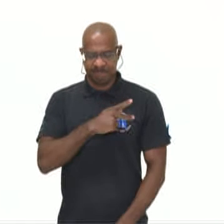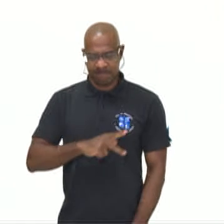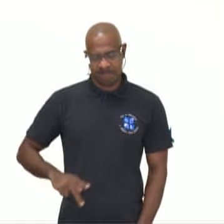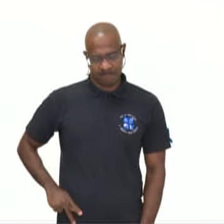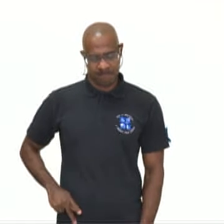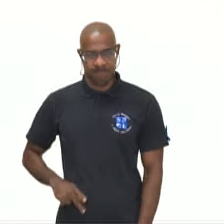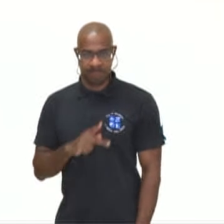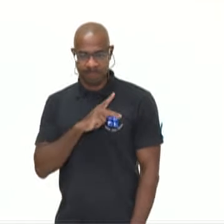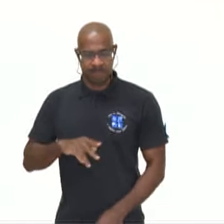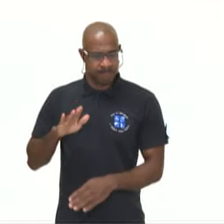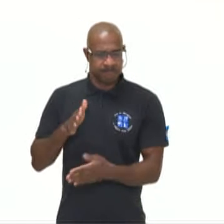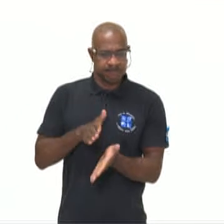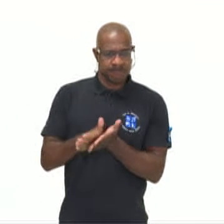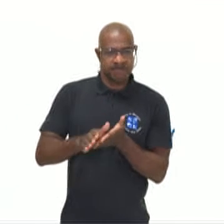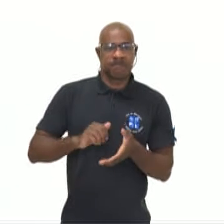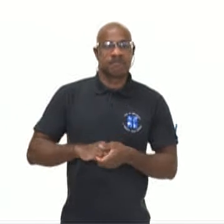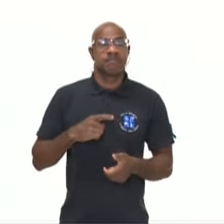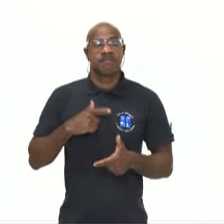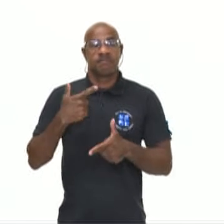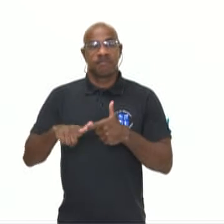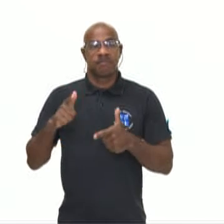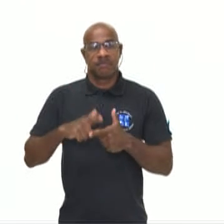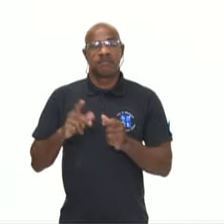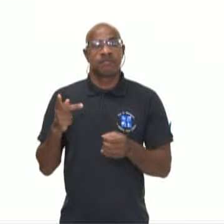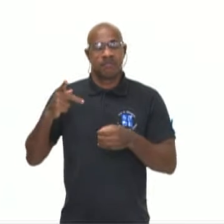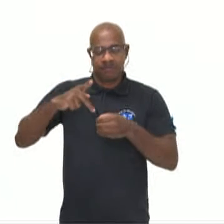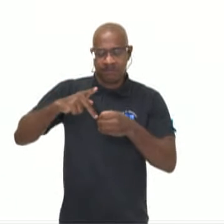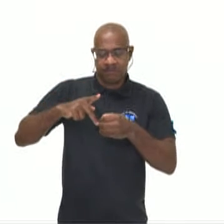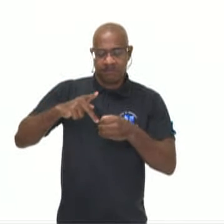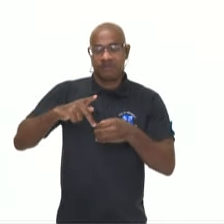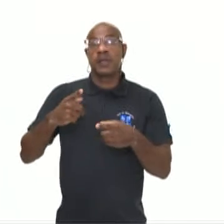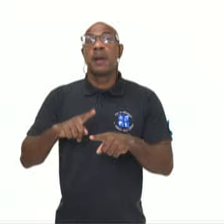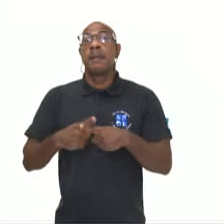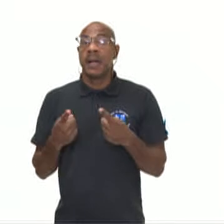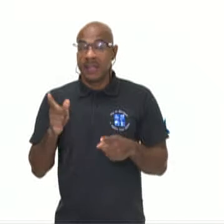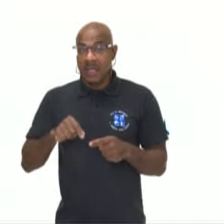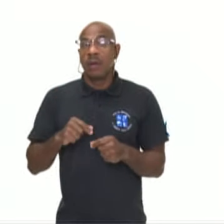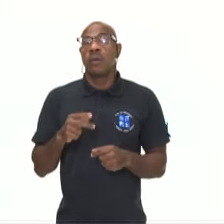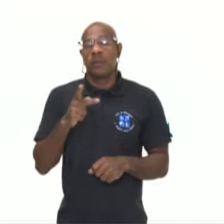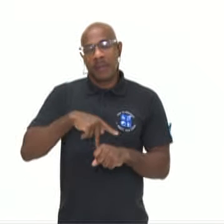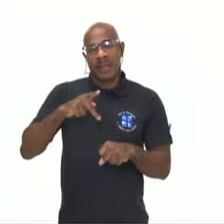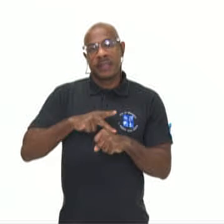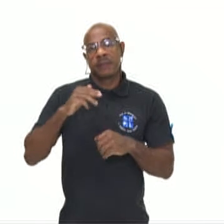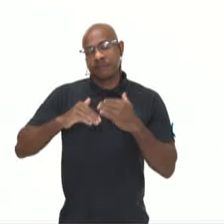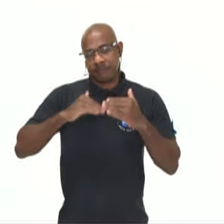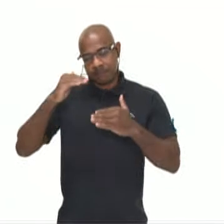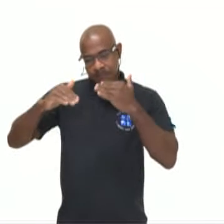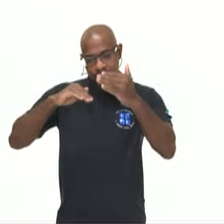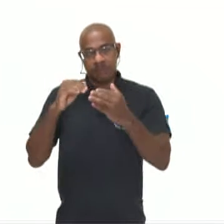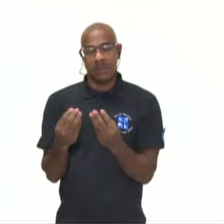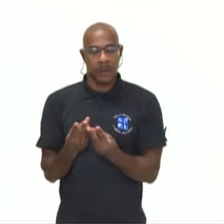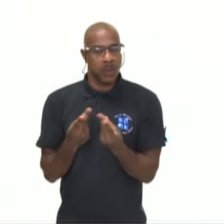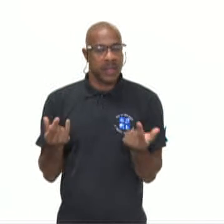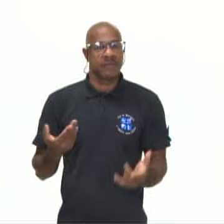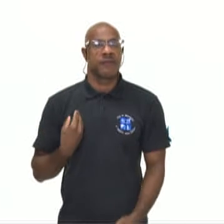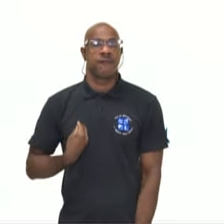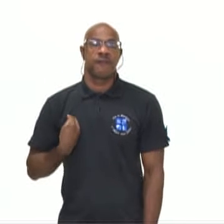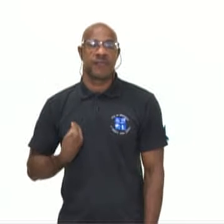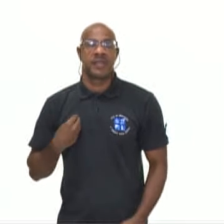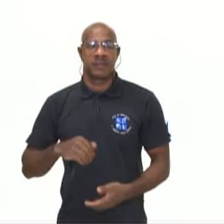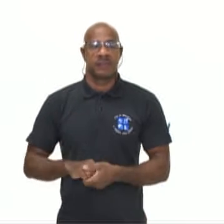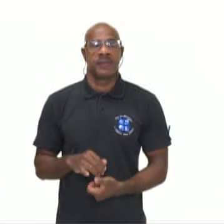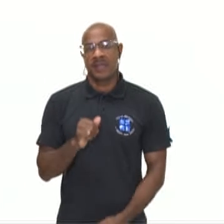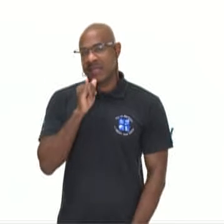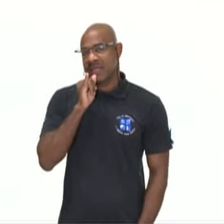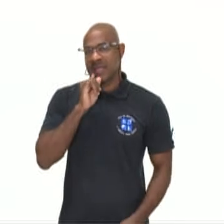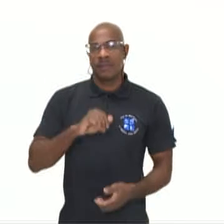70, ainda é o modelo dos países mais desenvolvidos do mundo em termos de qualidade de vida.